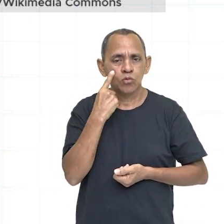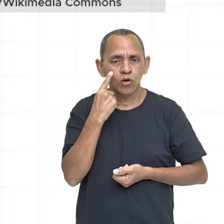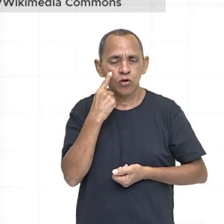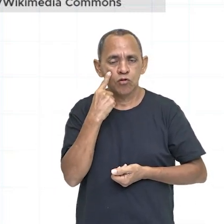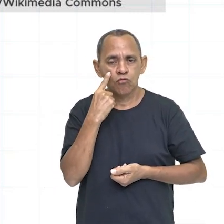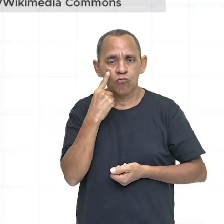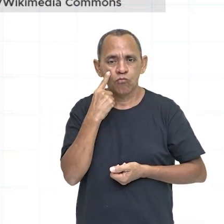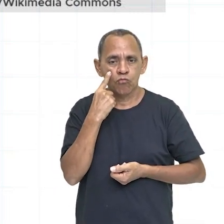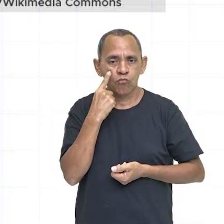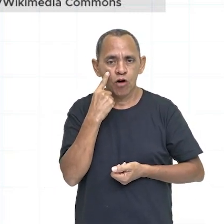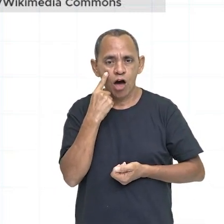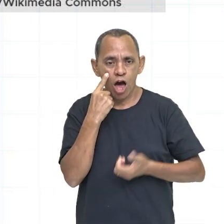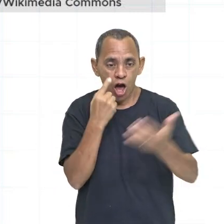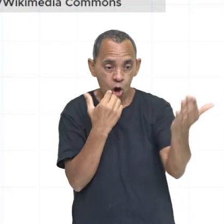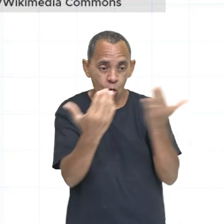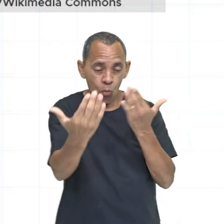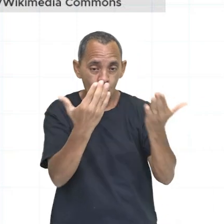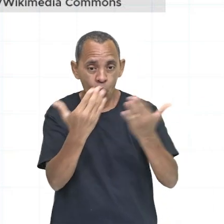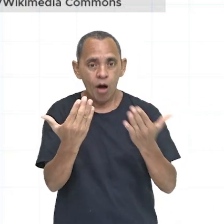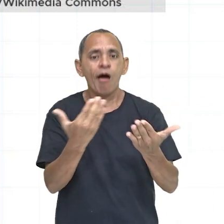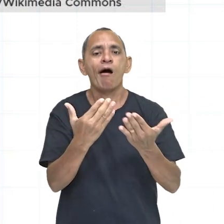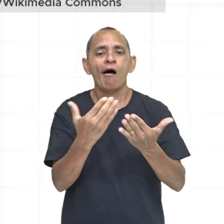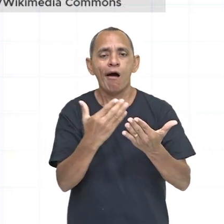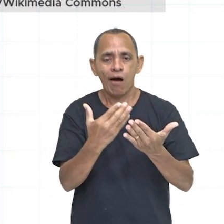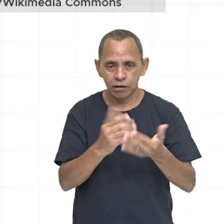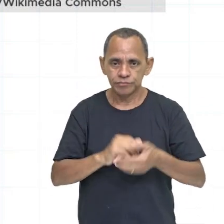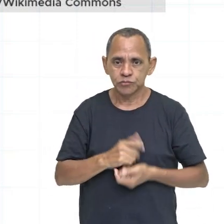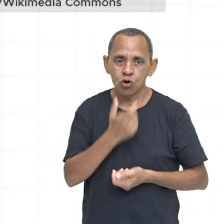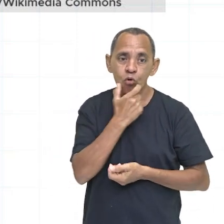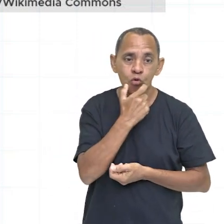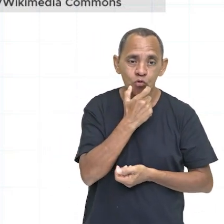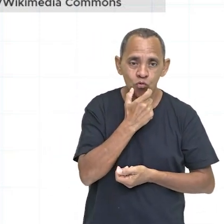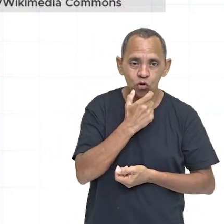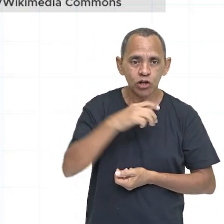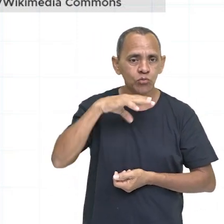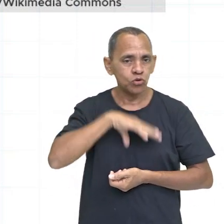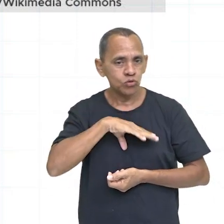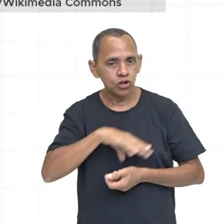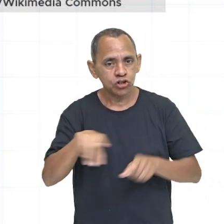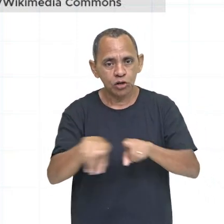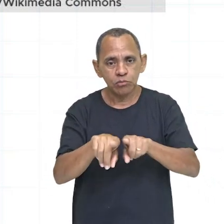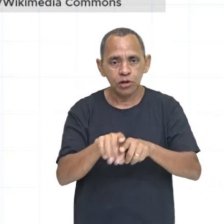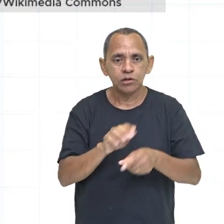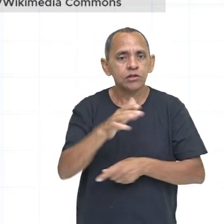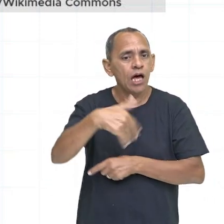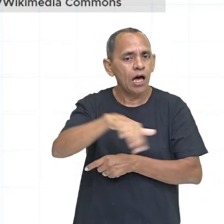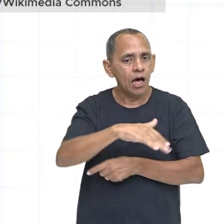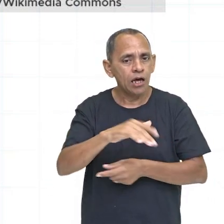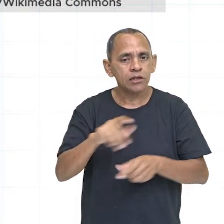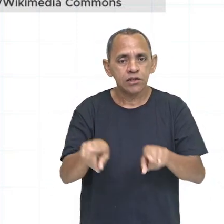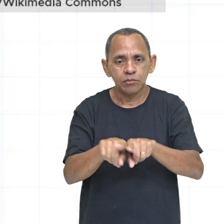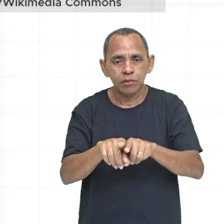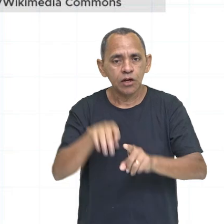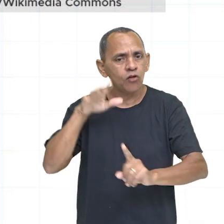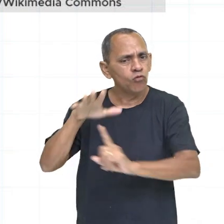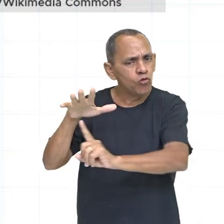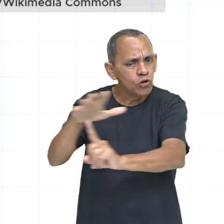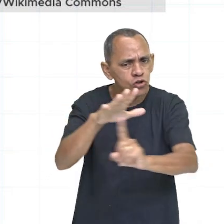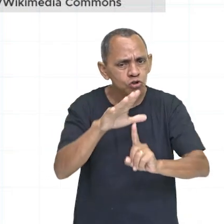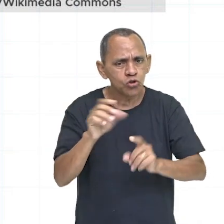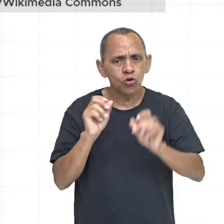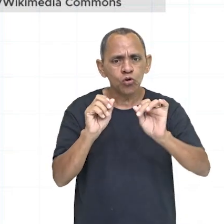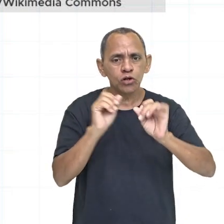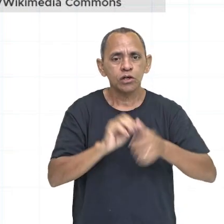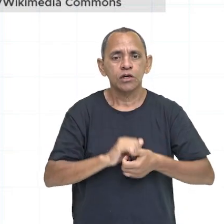Foi uma língua que era usada na área administrativa e na área educacional, influencing local